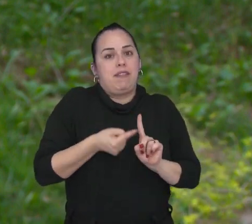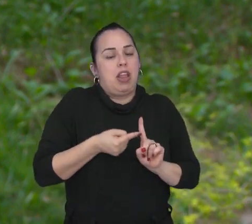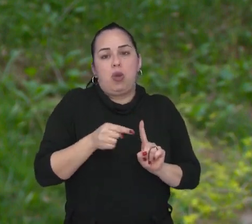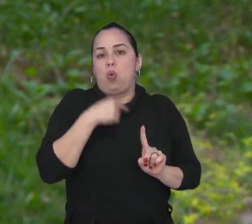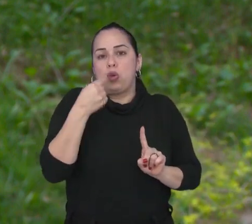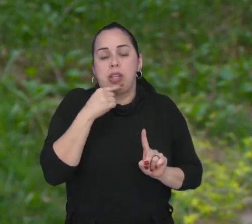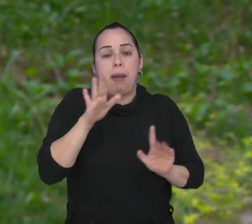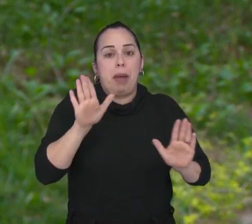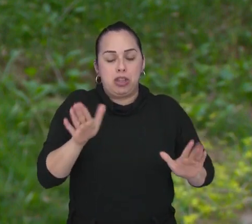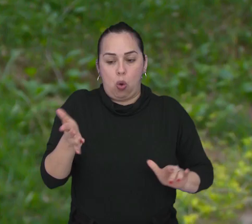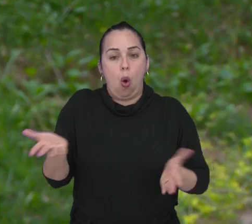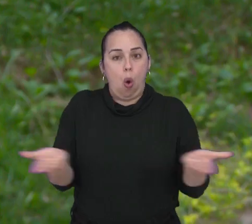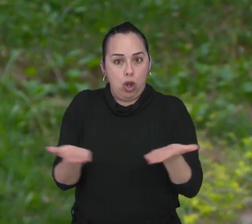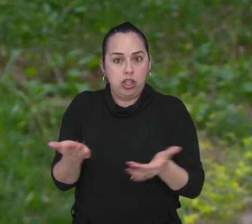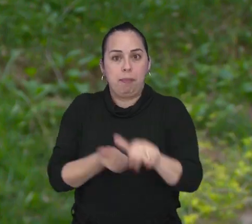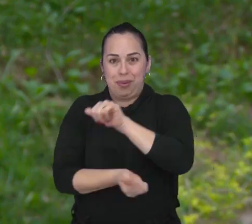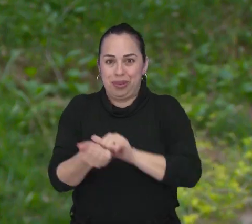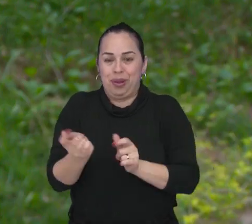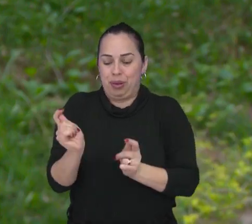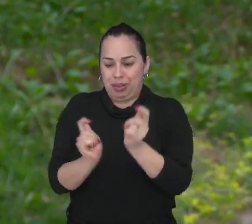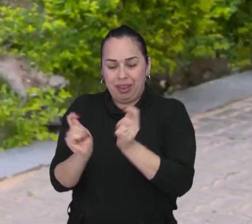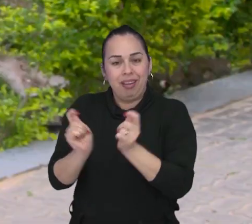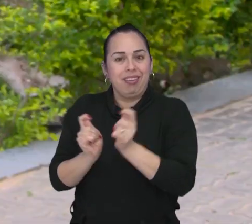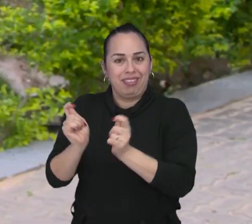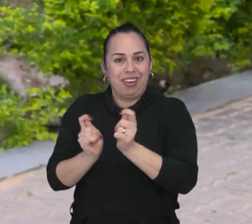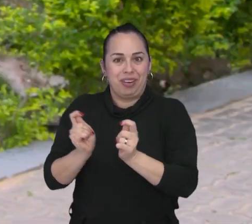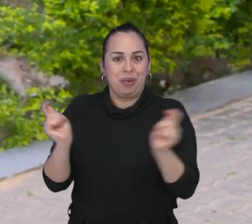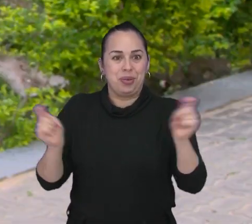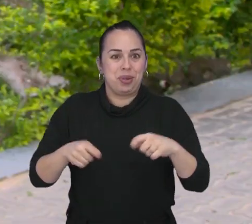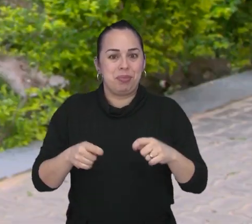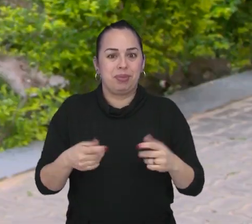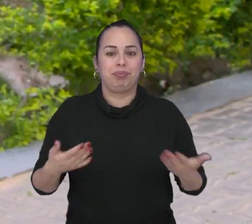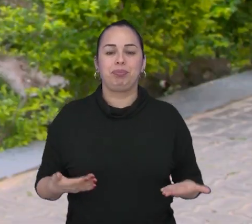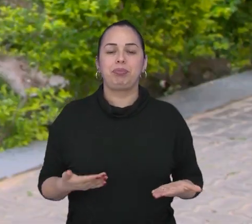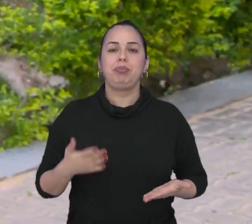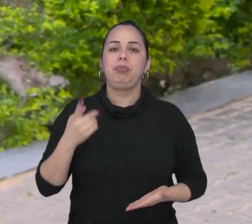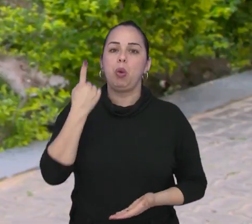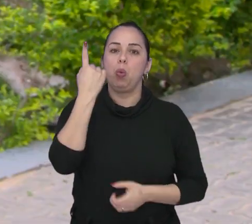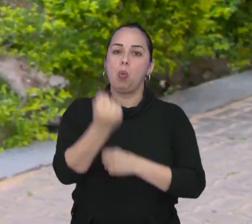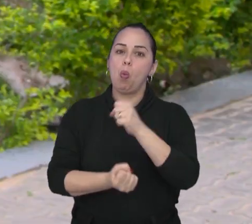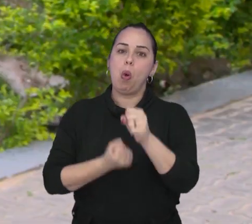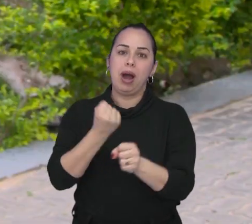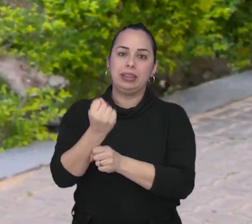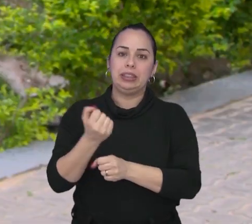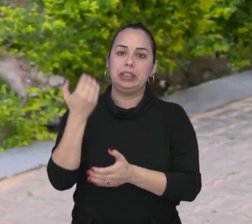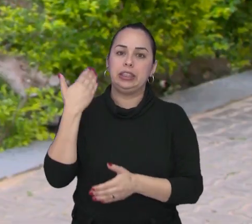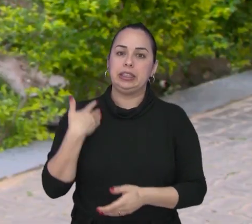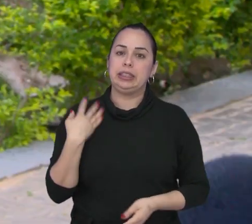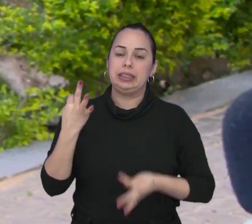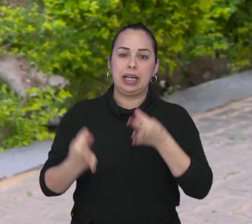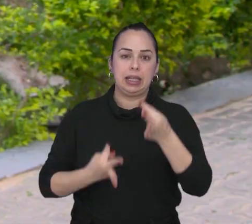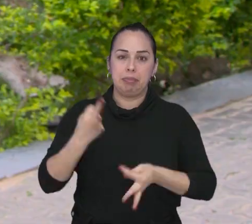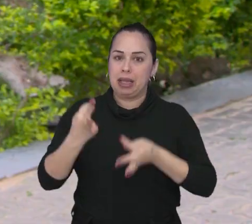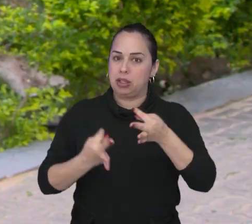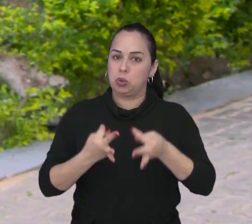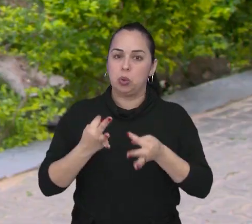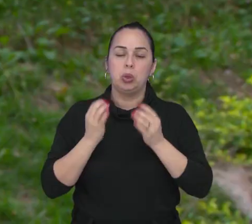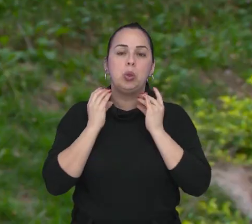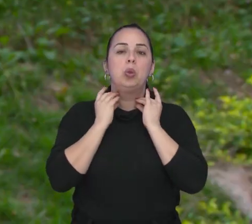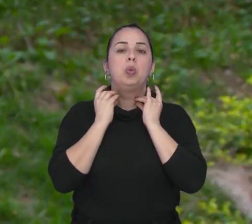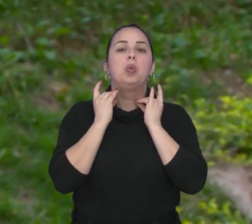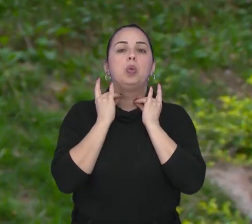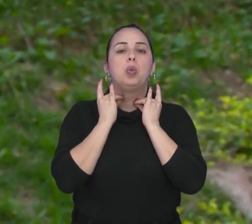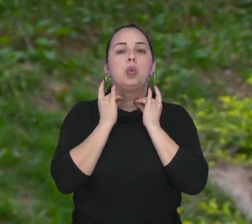hoje graças a Deus normalizou tudo e tá tudo certinho depois de quase um ano de medicação e tratamento o cisto já não existe